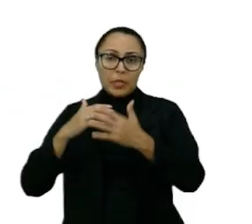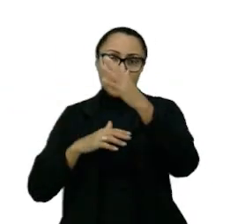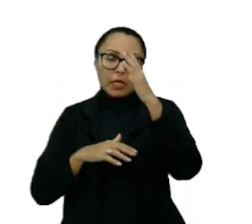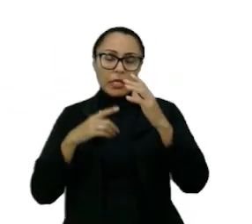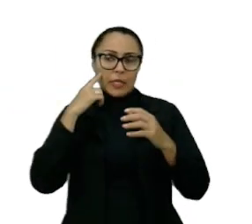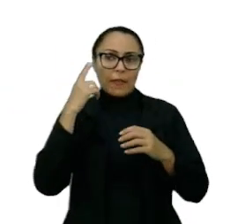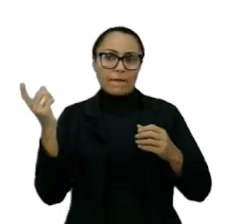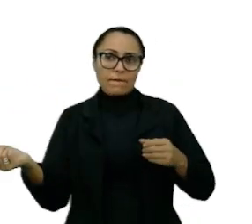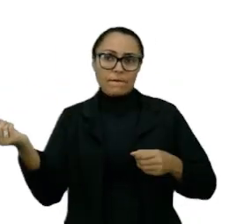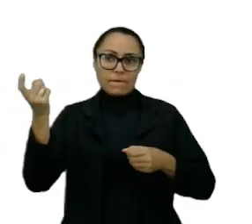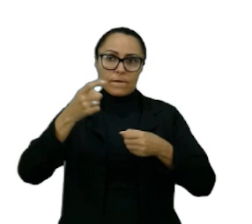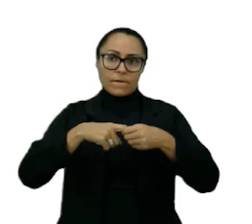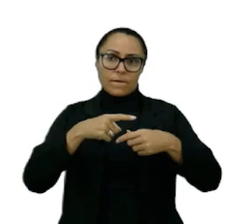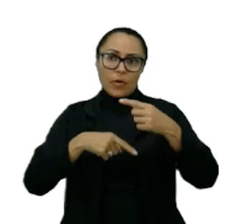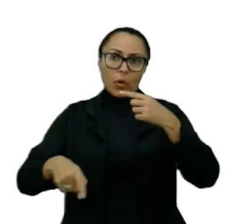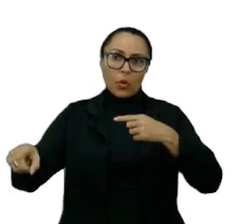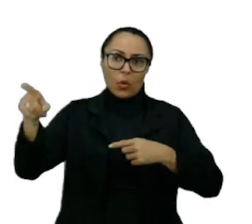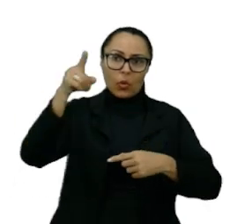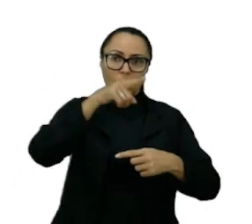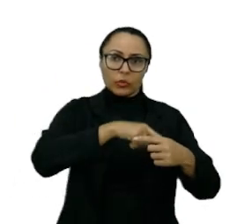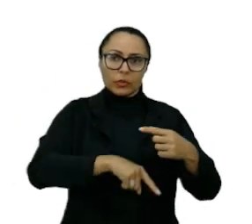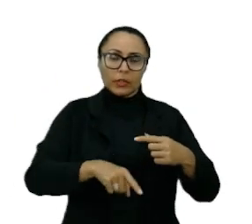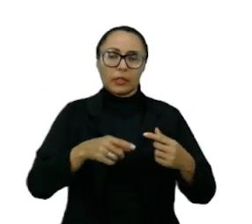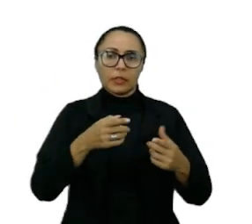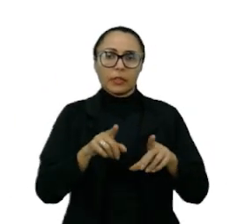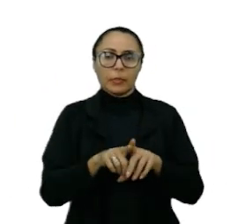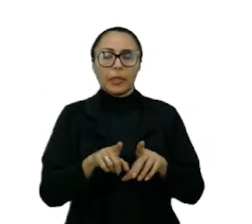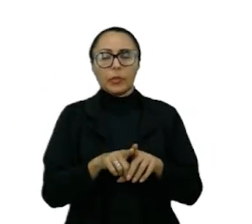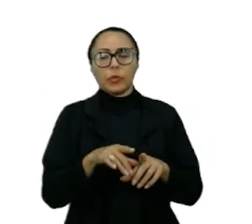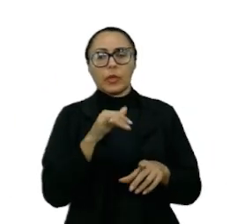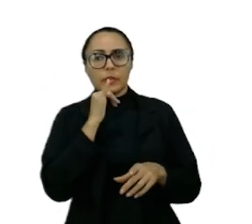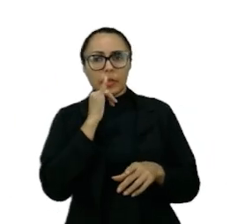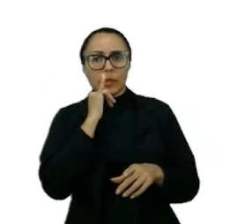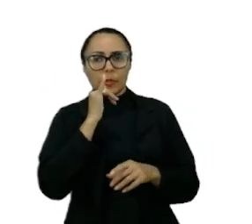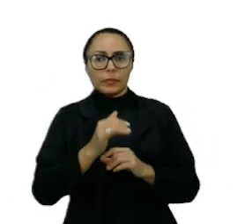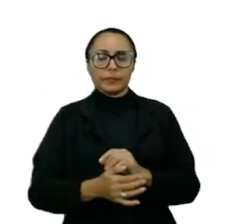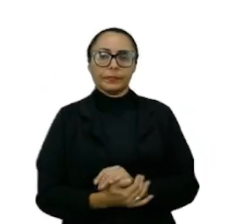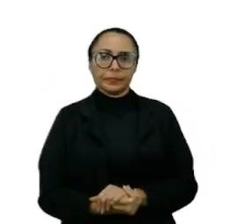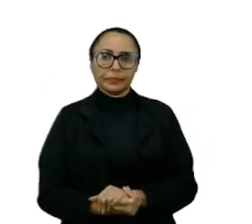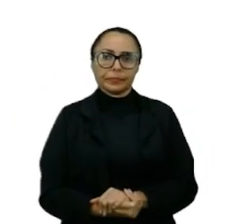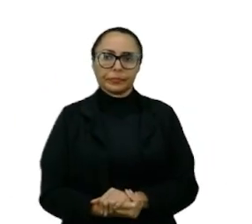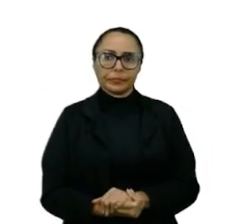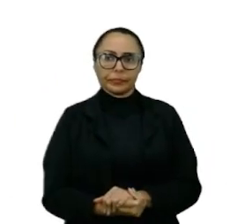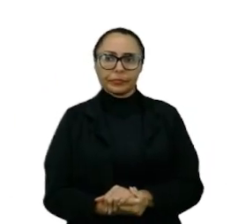de forma como chuva ácida, por exemplo, para